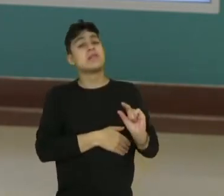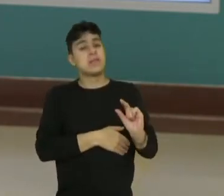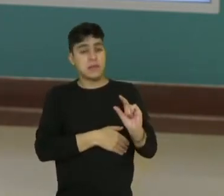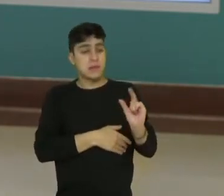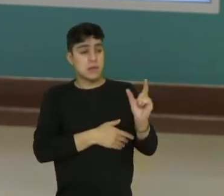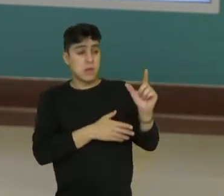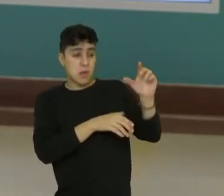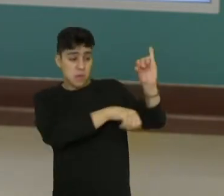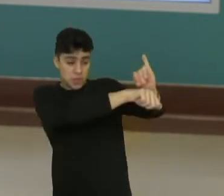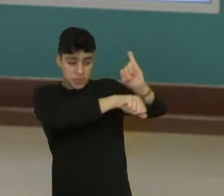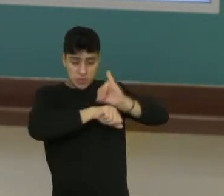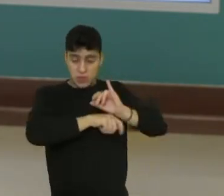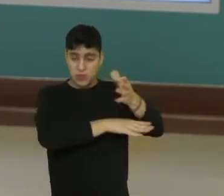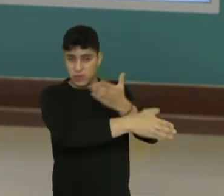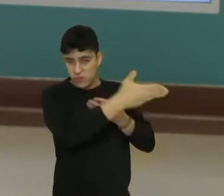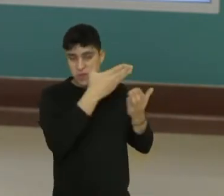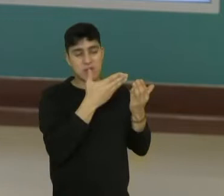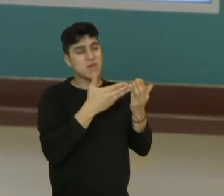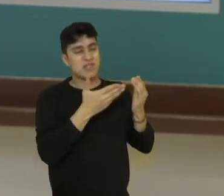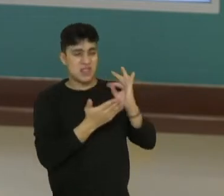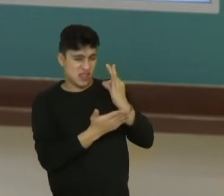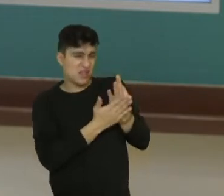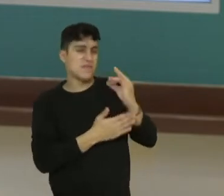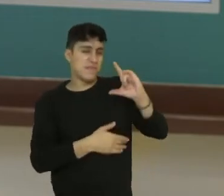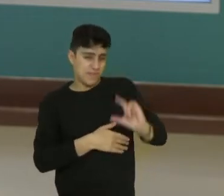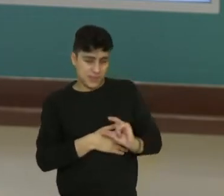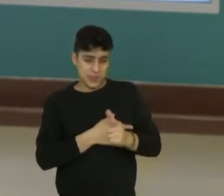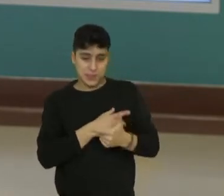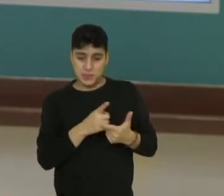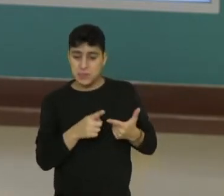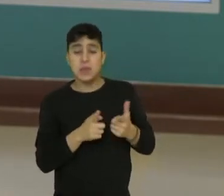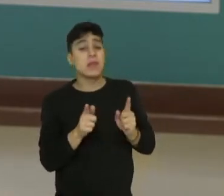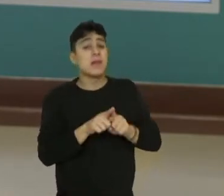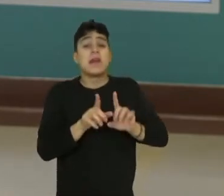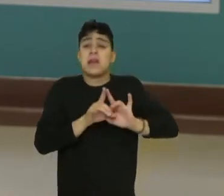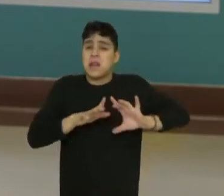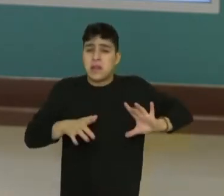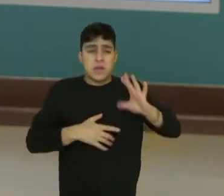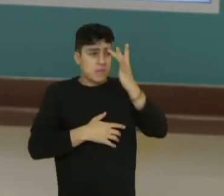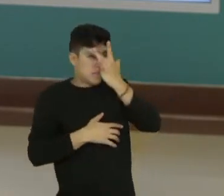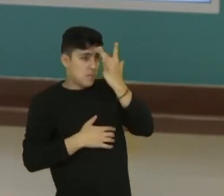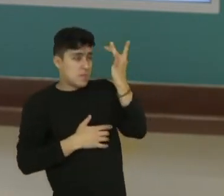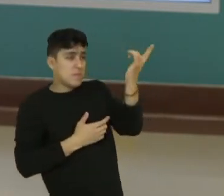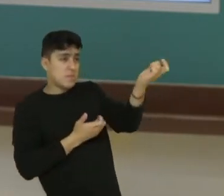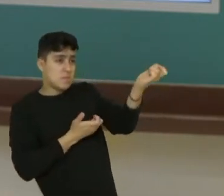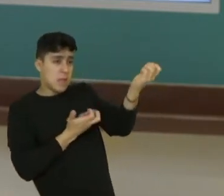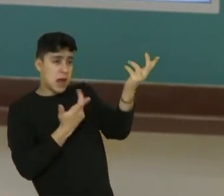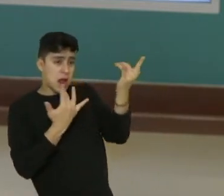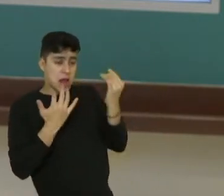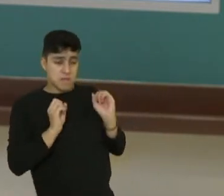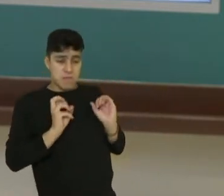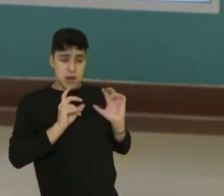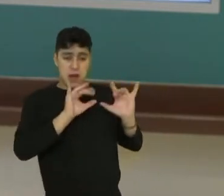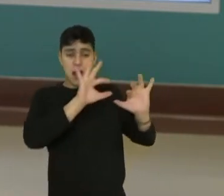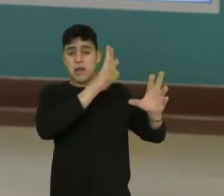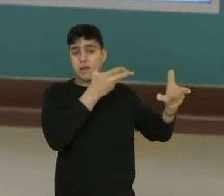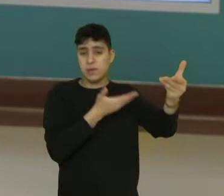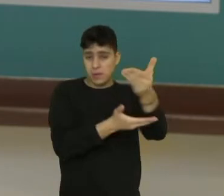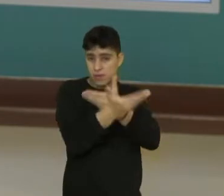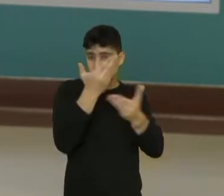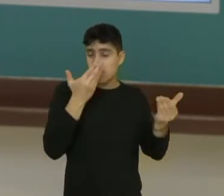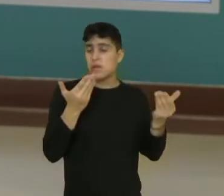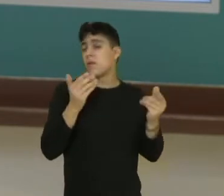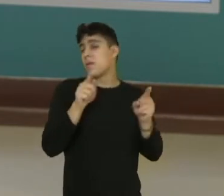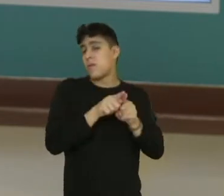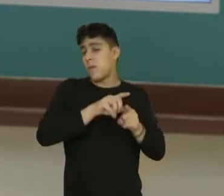vai e vem, principalmente de produtos, estabelecer a livre circulação de pessoas, melhorando e potencializando a